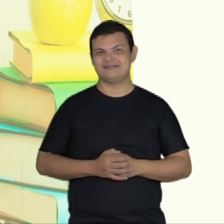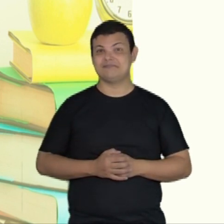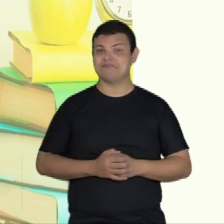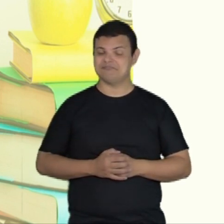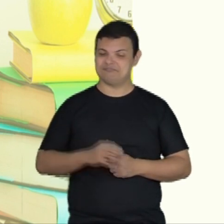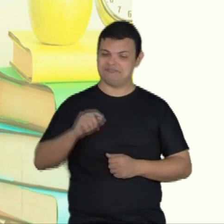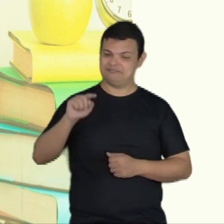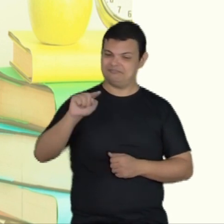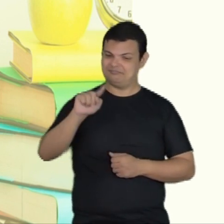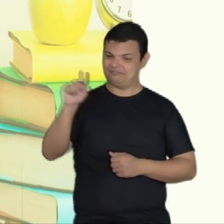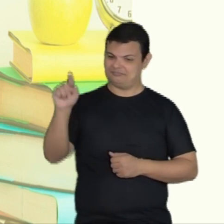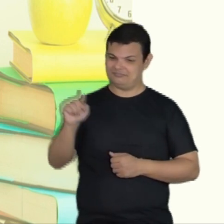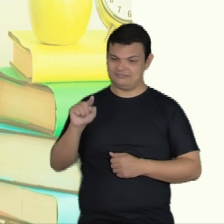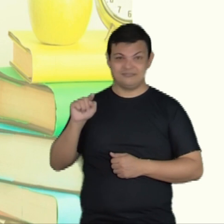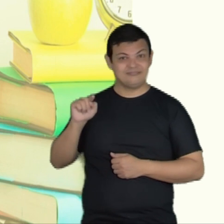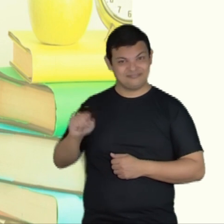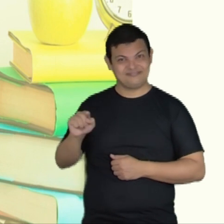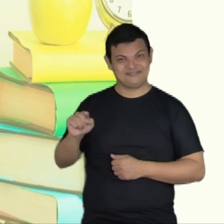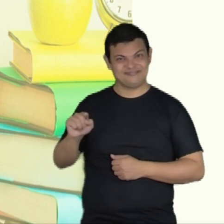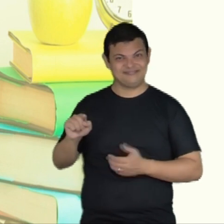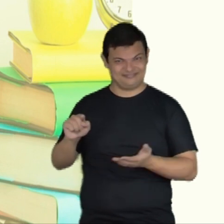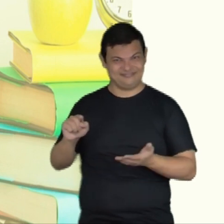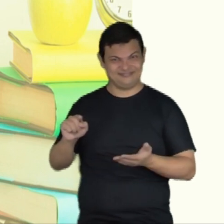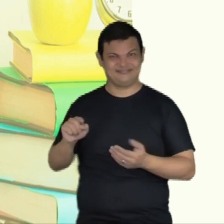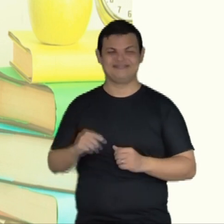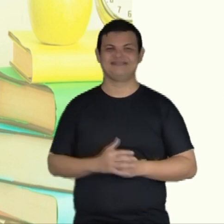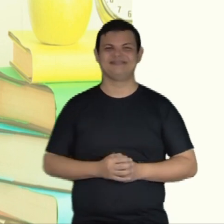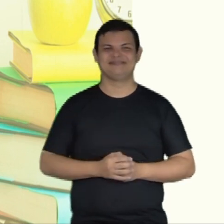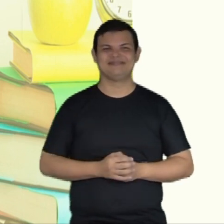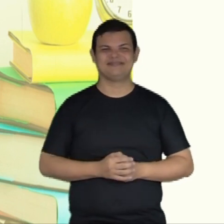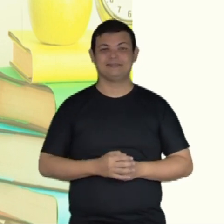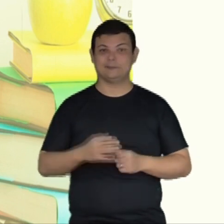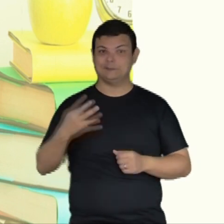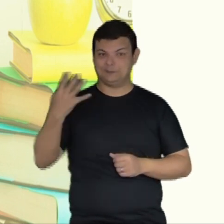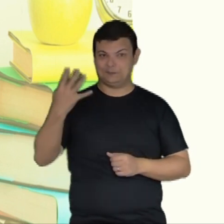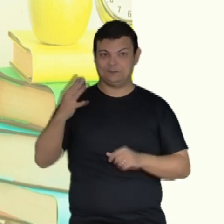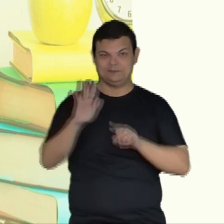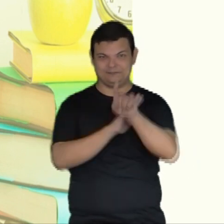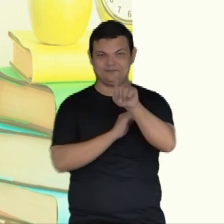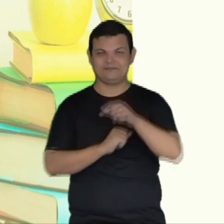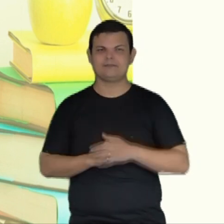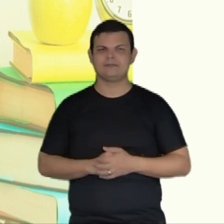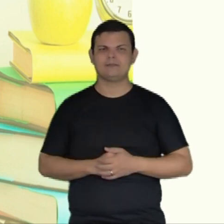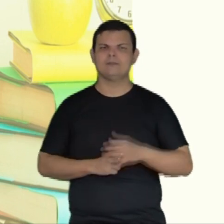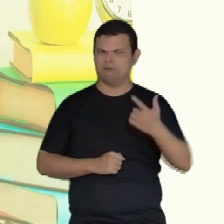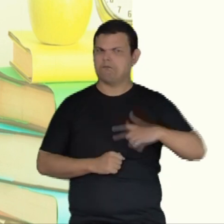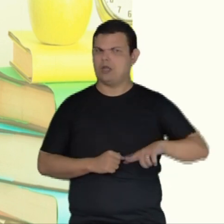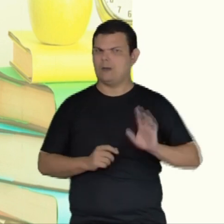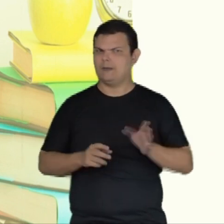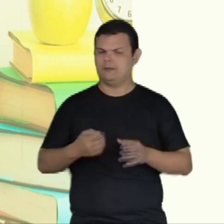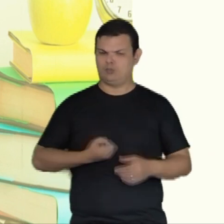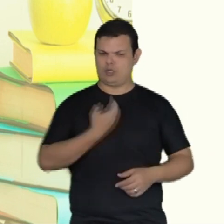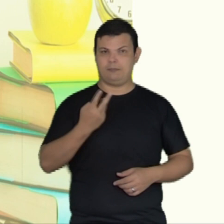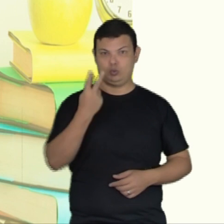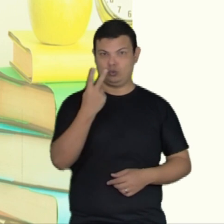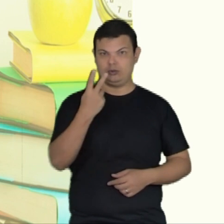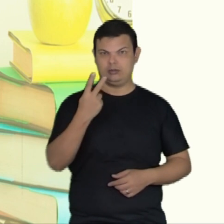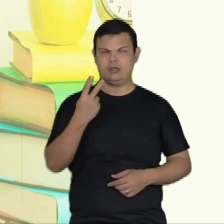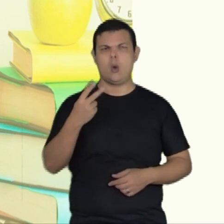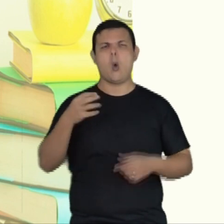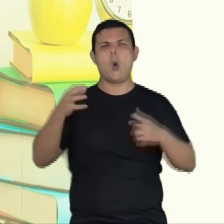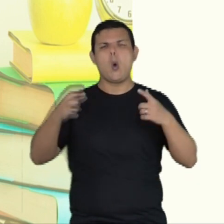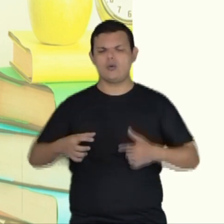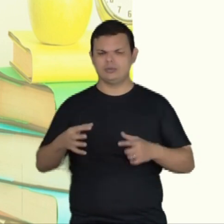Muito bem, era um ponto de interrogação, na verdade? Bora lá para a quarta pergunta. Ainda sobre o poema 2, por onde o café